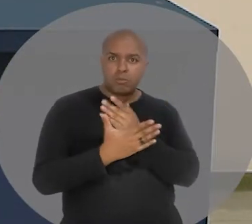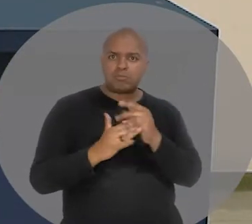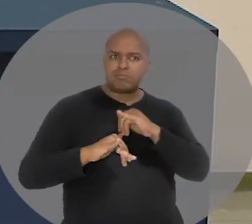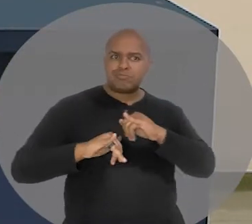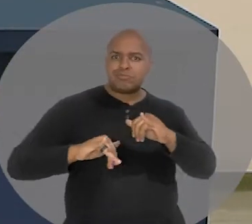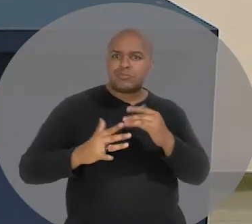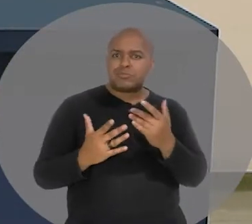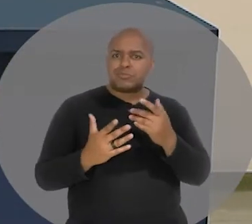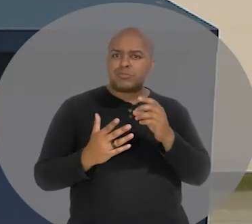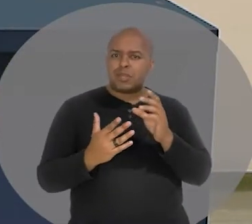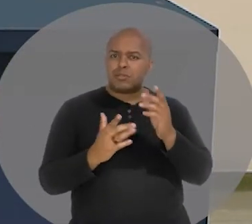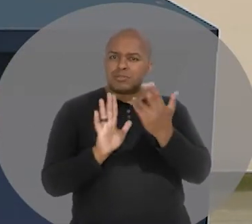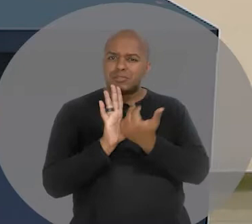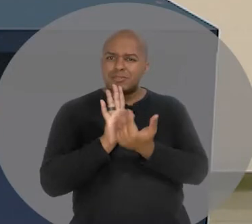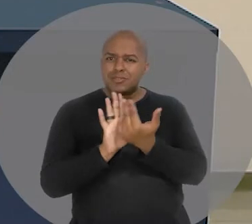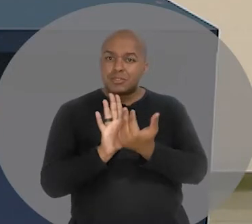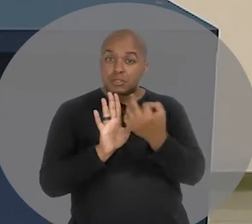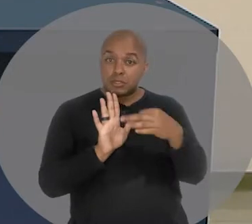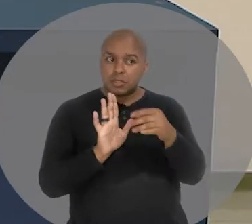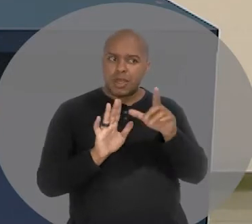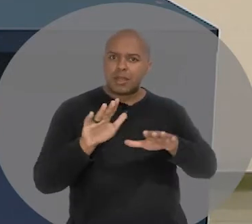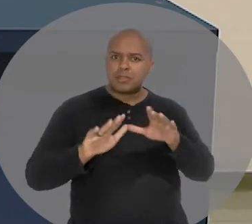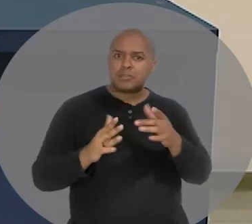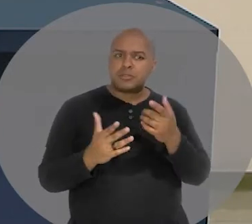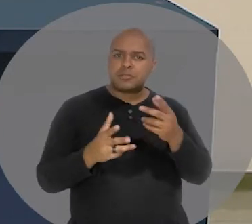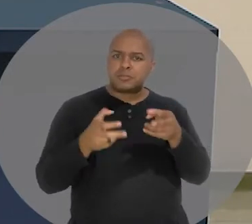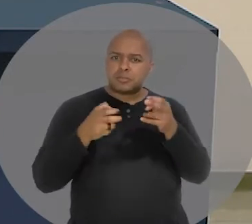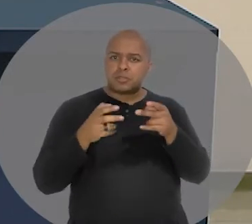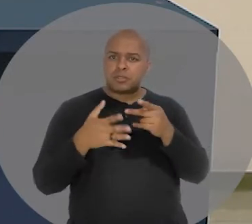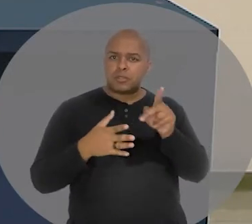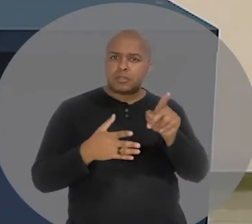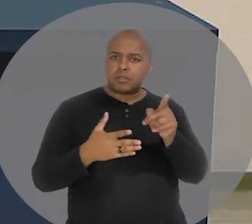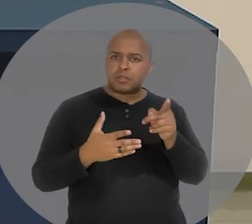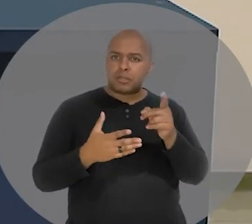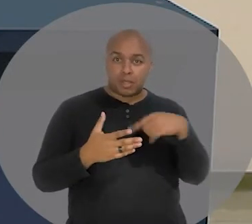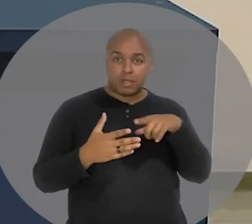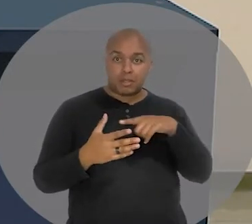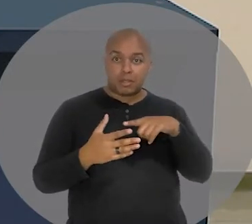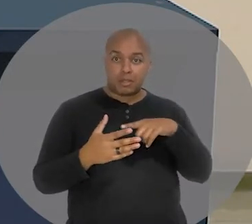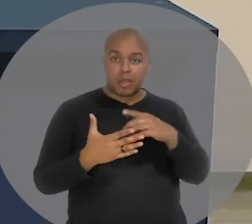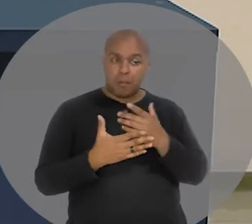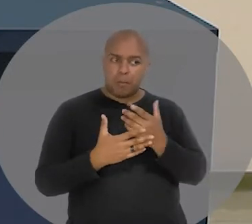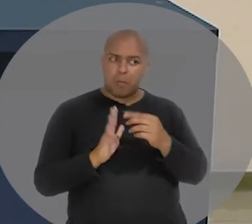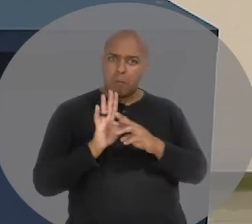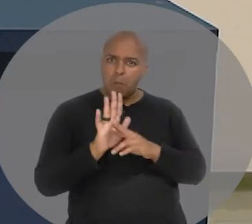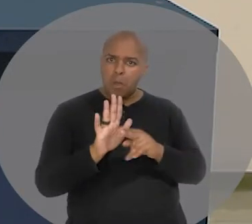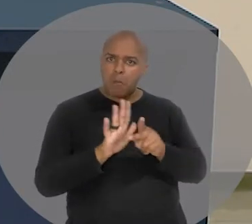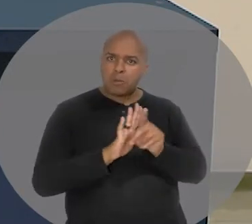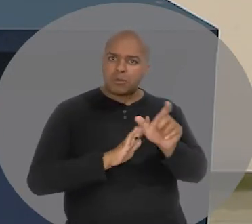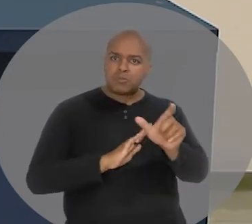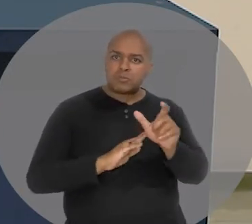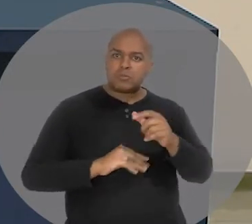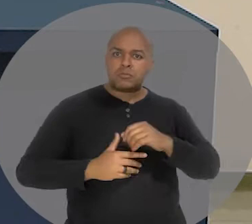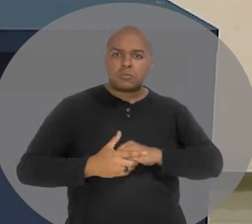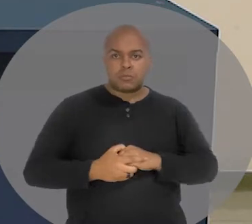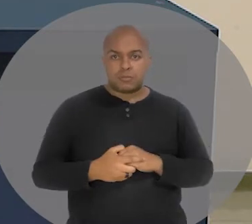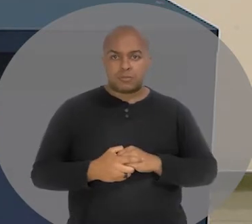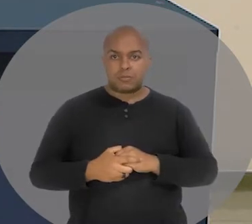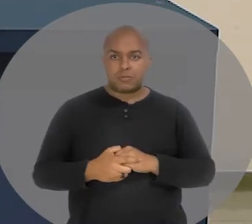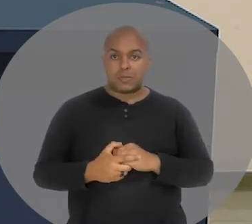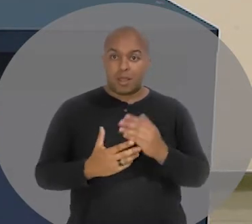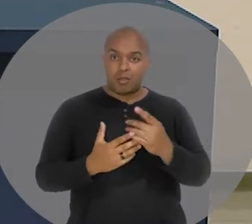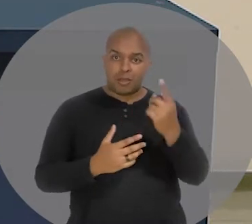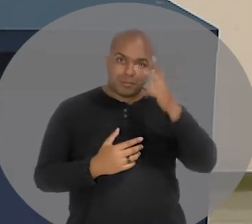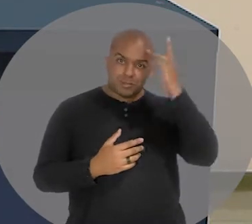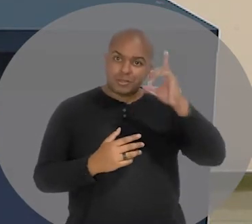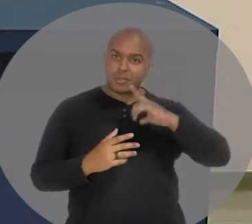ou um desenho, né, muitas vezes a gente percebe, né, que ainda a representação, né, de uma pessoa com